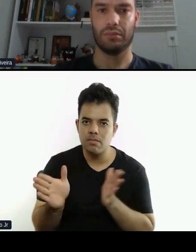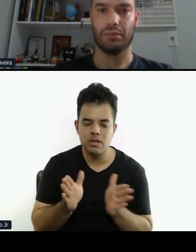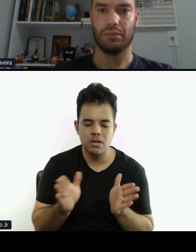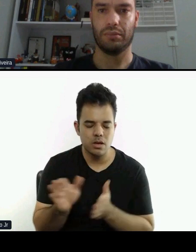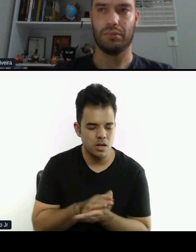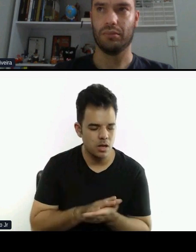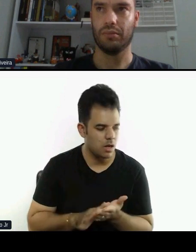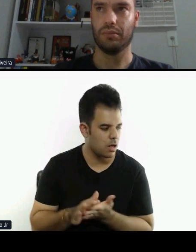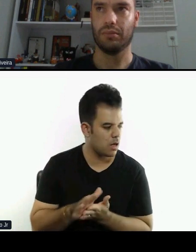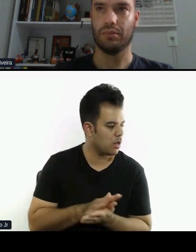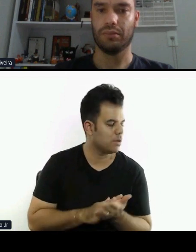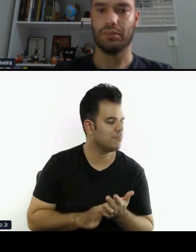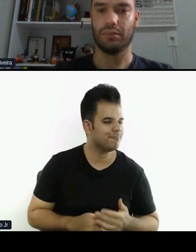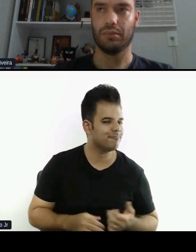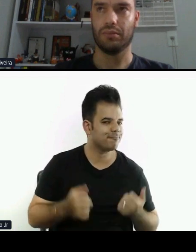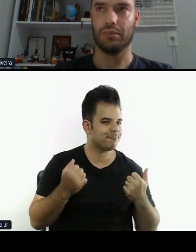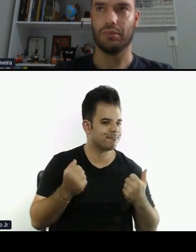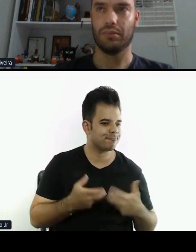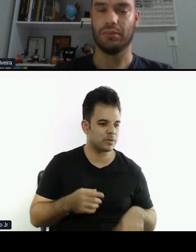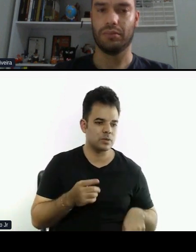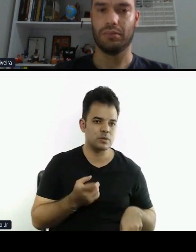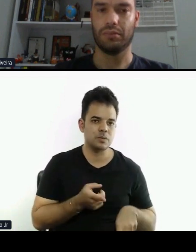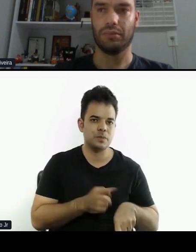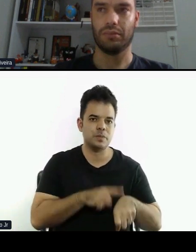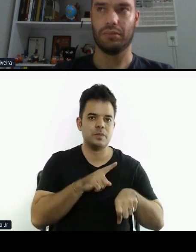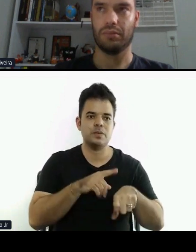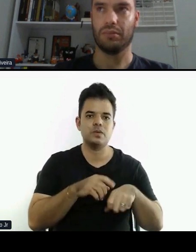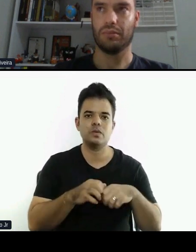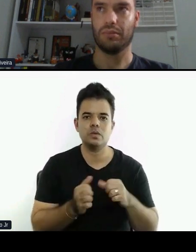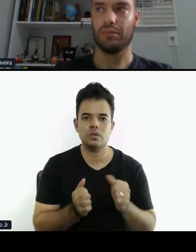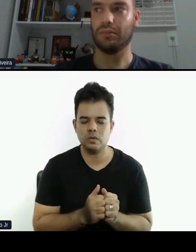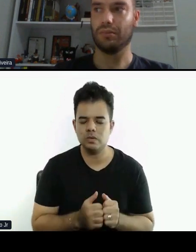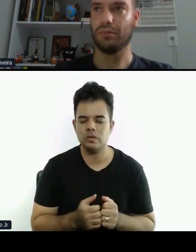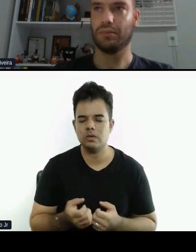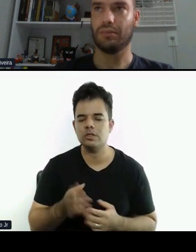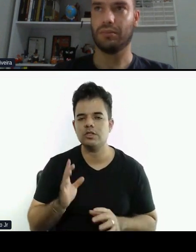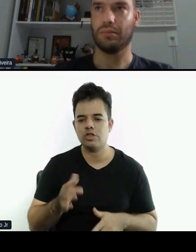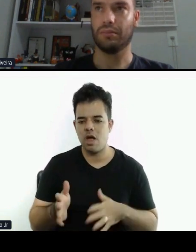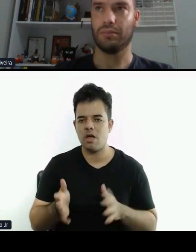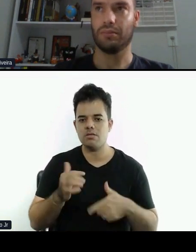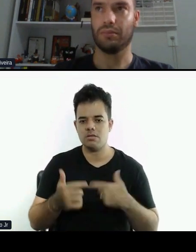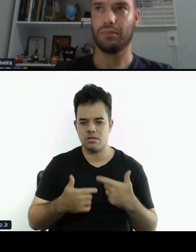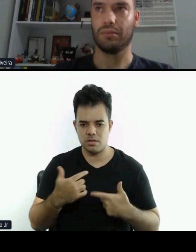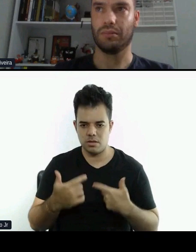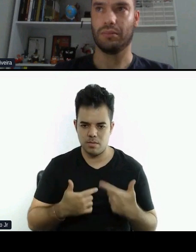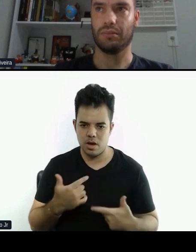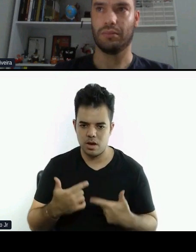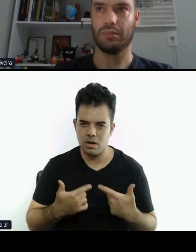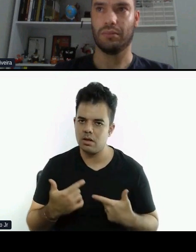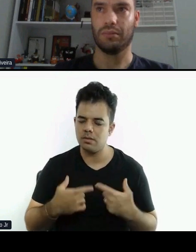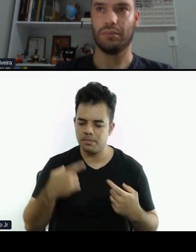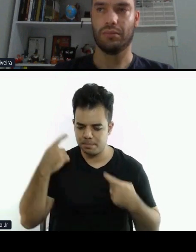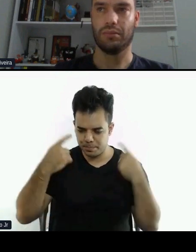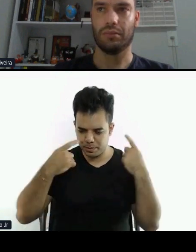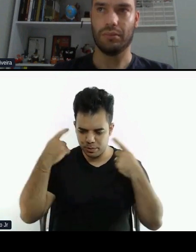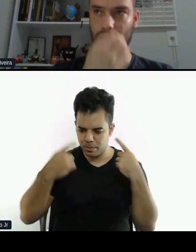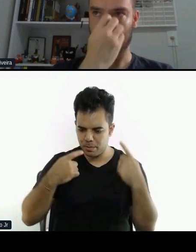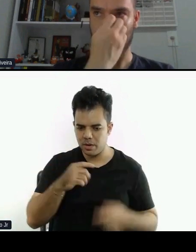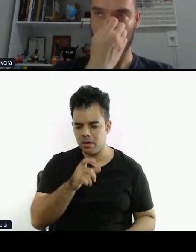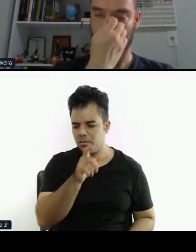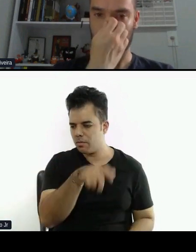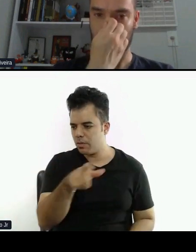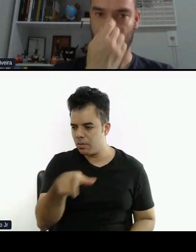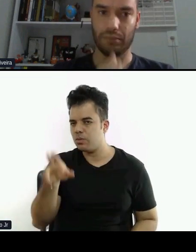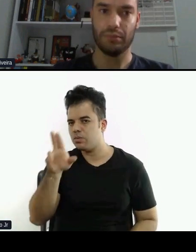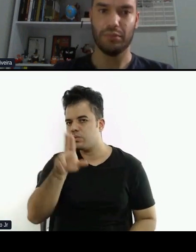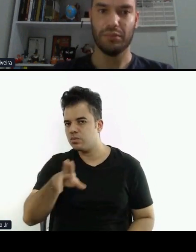igual eu comentei com vocês, né, tá no momento ali, né, já estava informado, já estava trabalhando, comecei a me preocupar com os usuários e comecei a entender, estudar um pouquinho